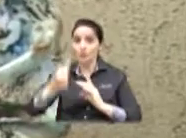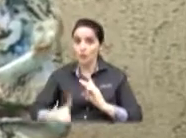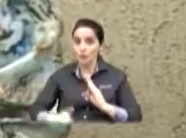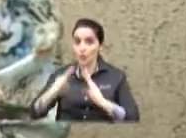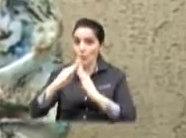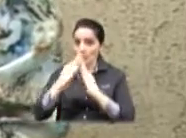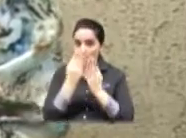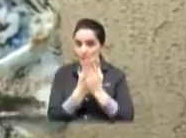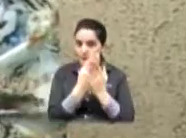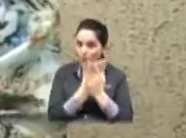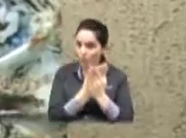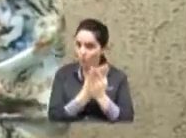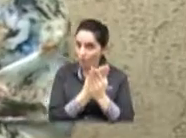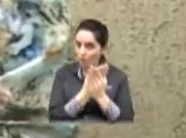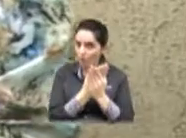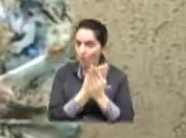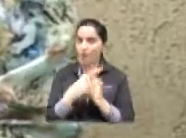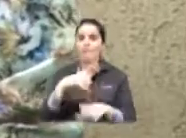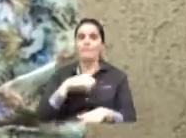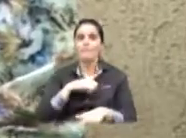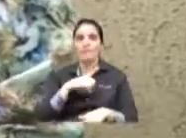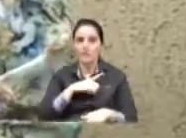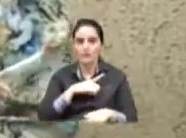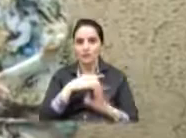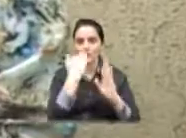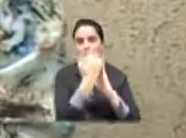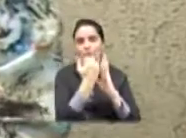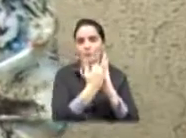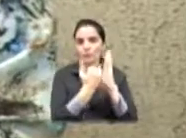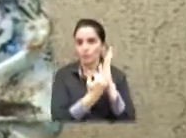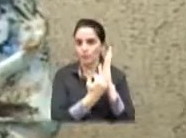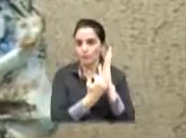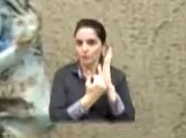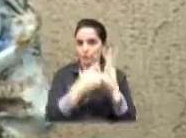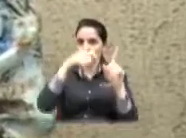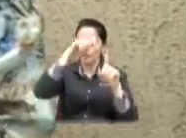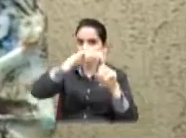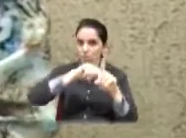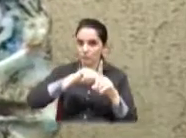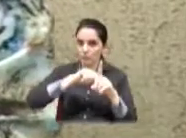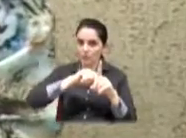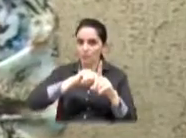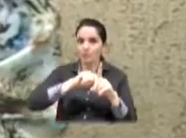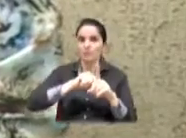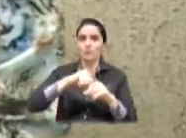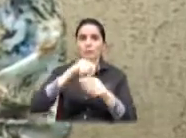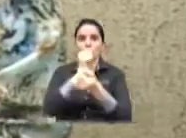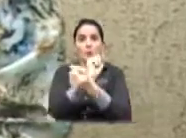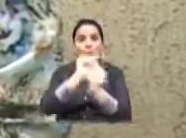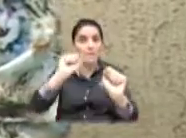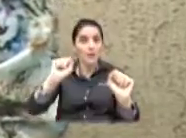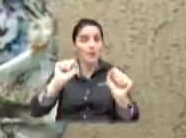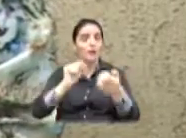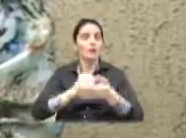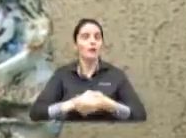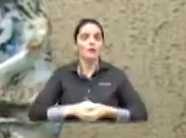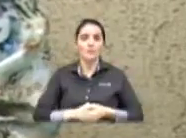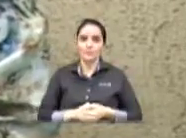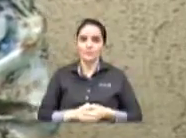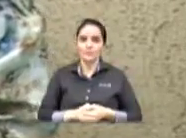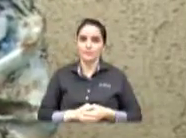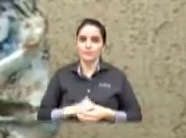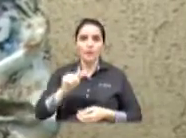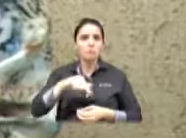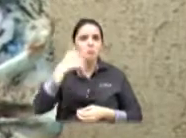vamos realizar o projeto já na próxima neste mês que vai entrar no castelo branco e estamos à disposição de outras